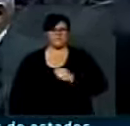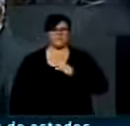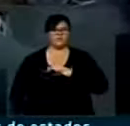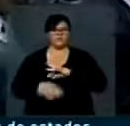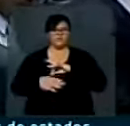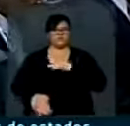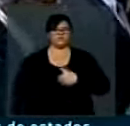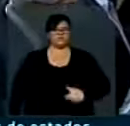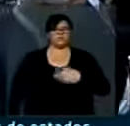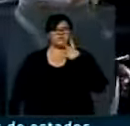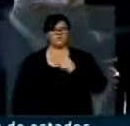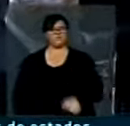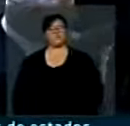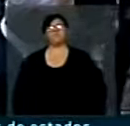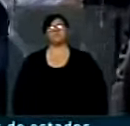embolado,